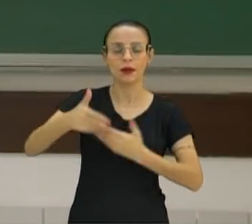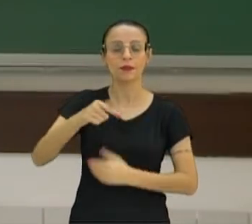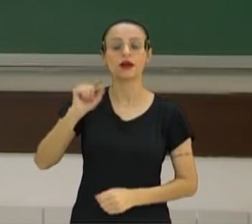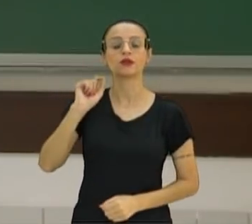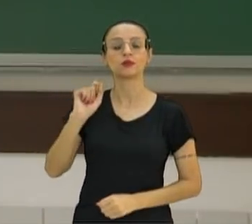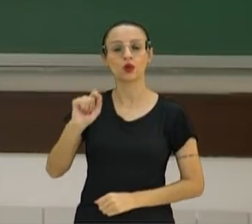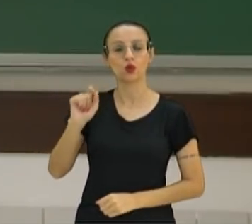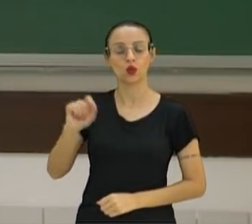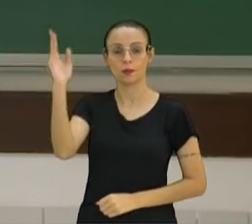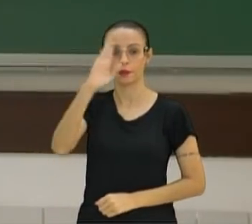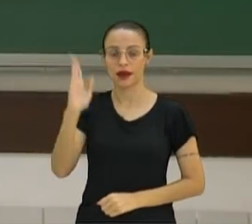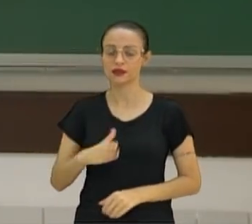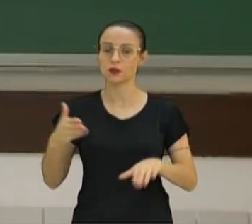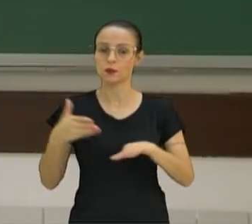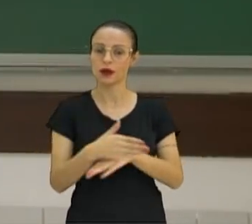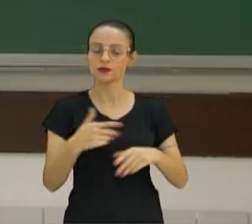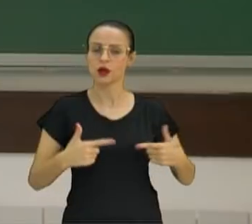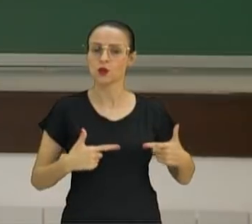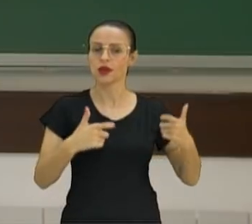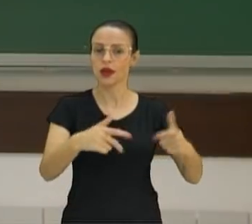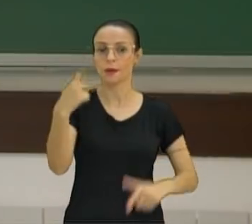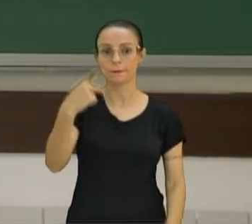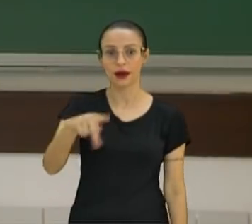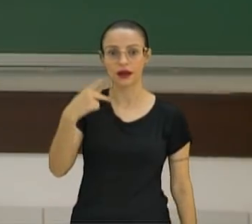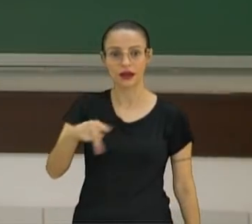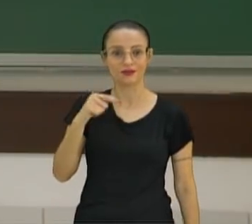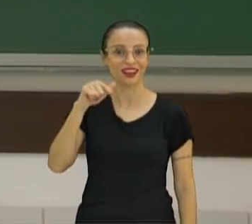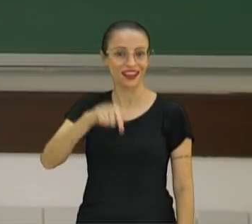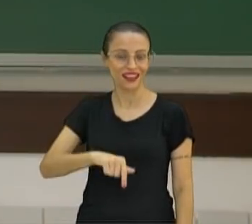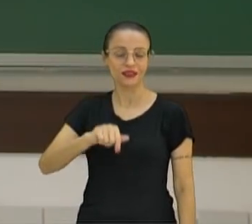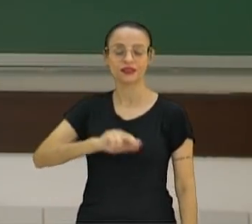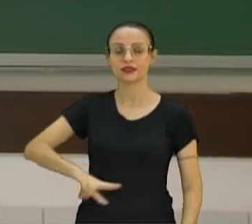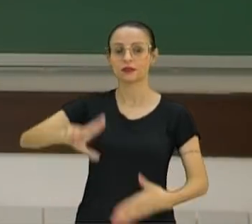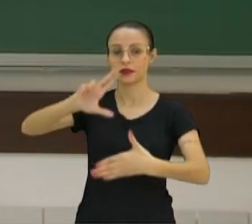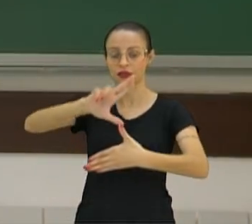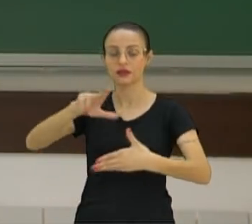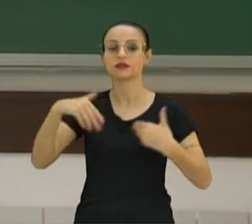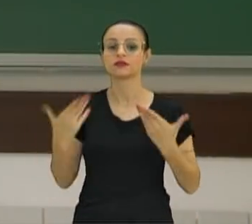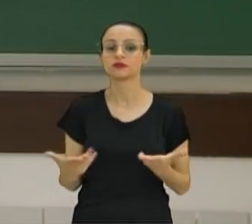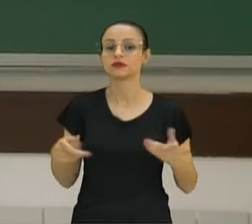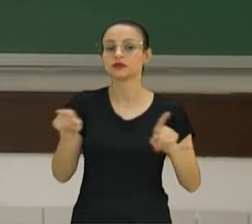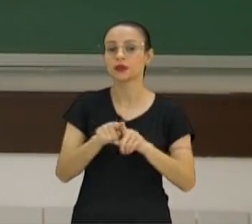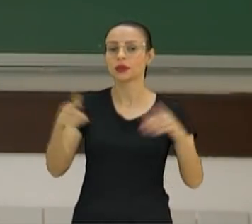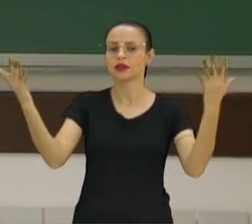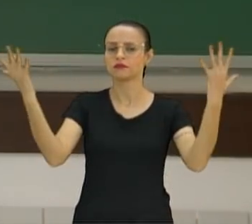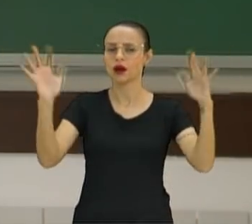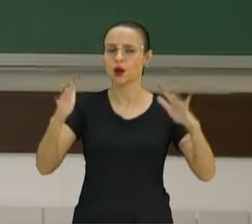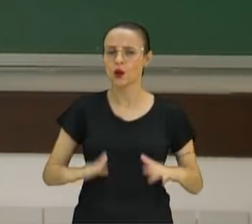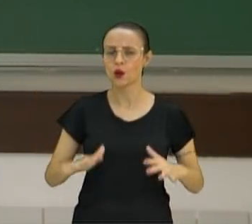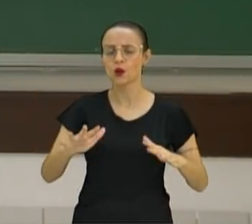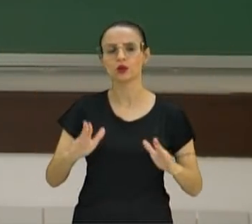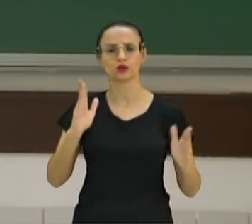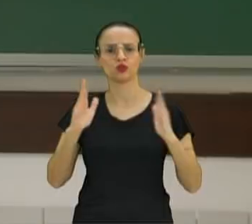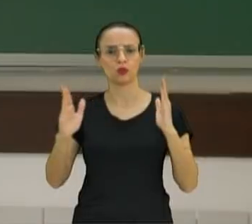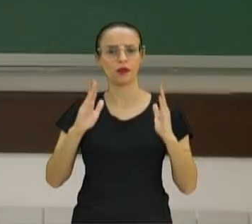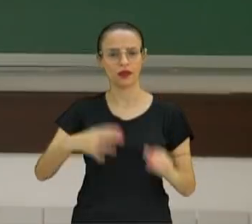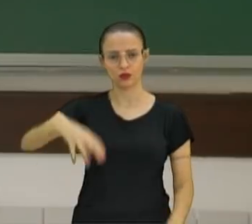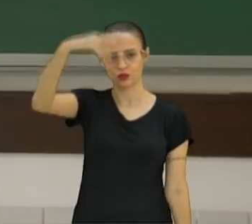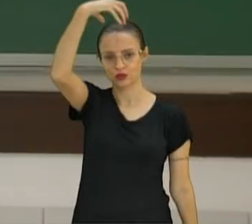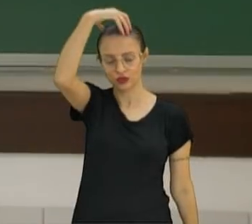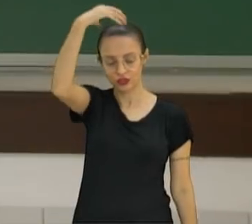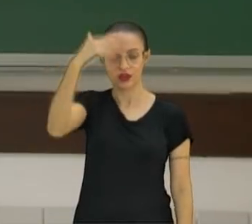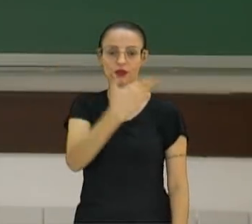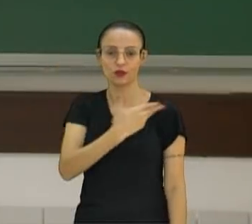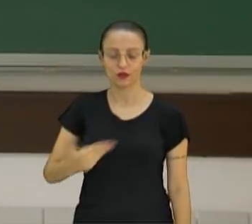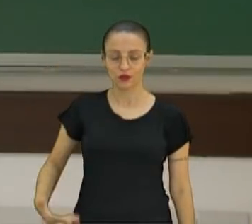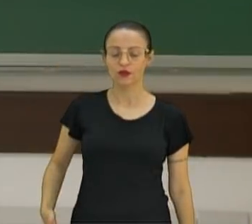do Paraguai, essa guerra e o maior conflito sul-americano, e a queda da monarquia, né? Então a gente tem um período aí histórico